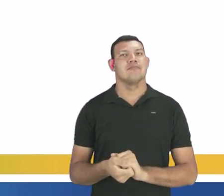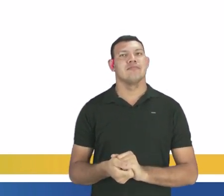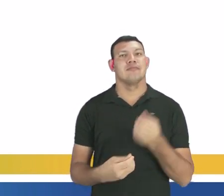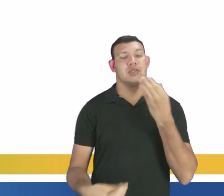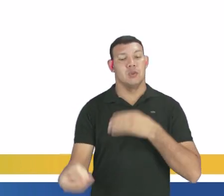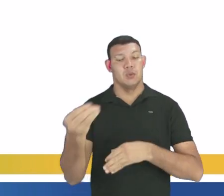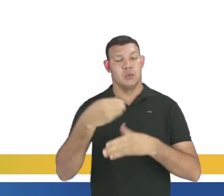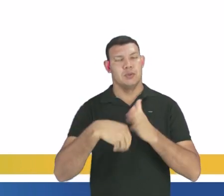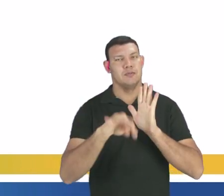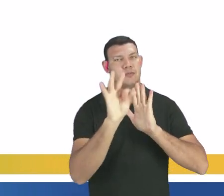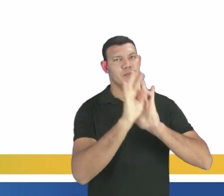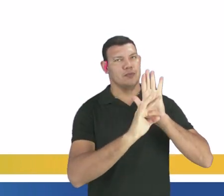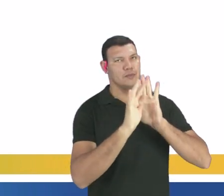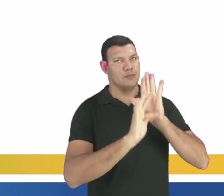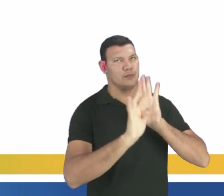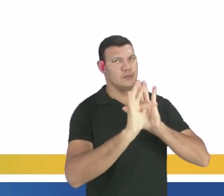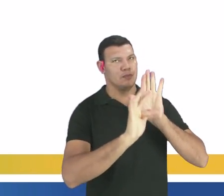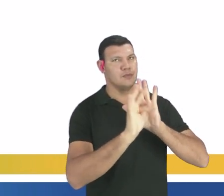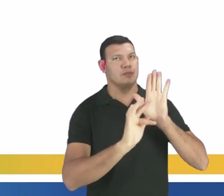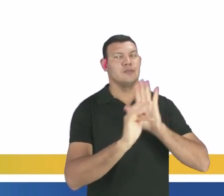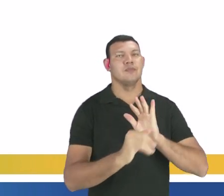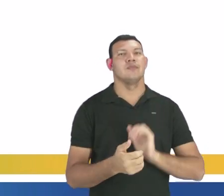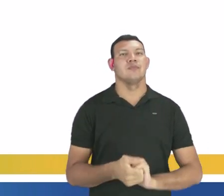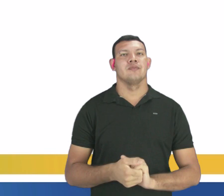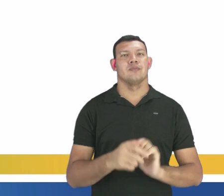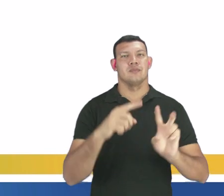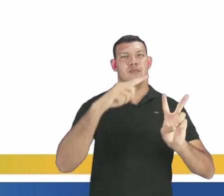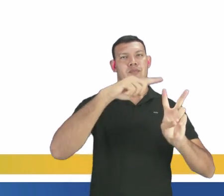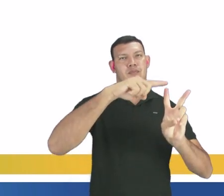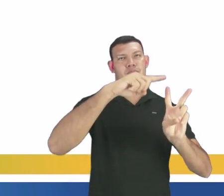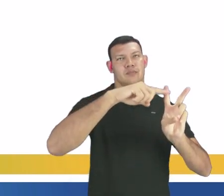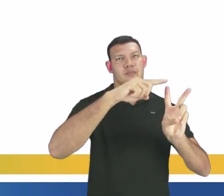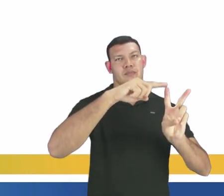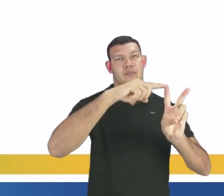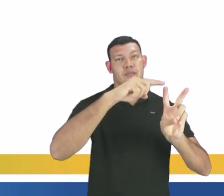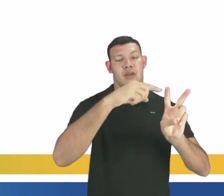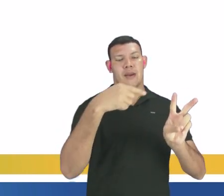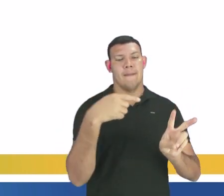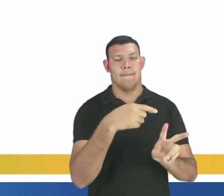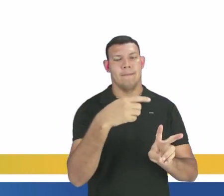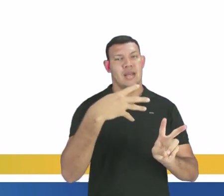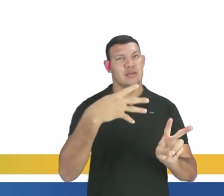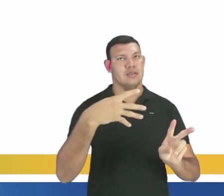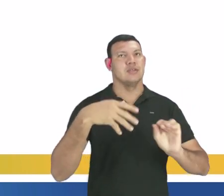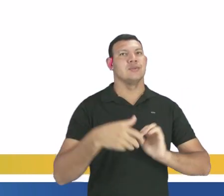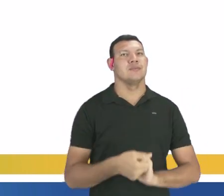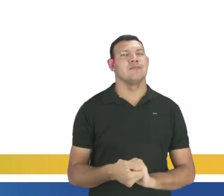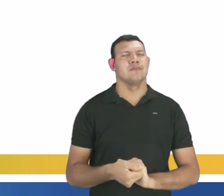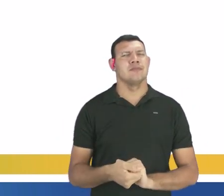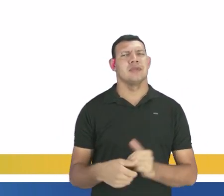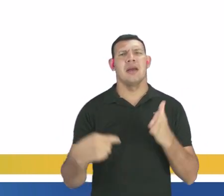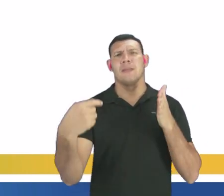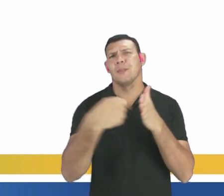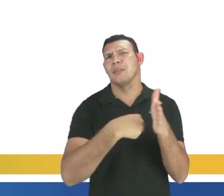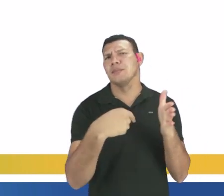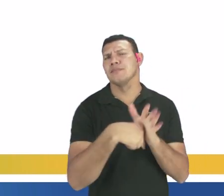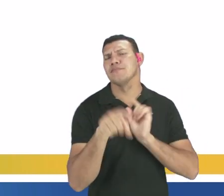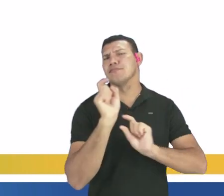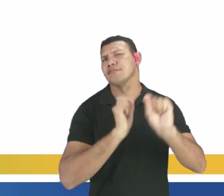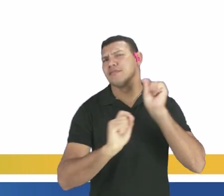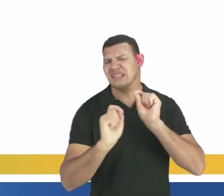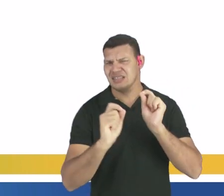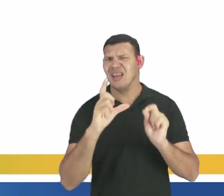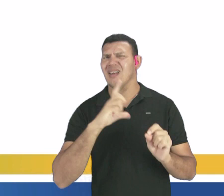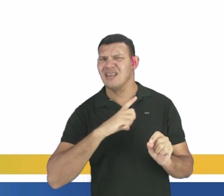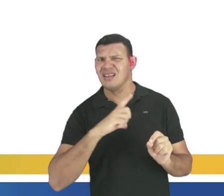da fórmula, dentro do radical, que nós temos um valor menos 4. E aí você poderia me perguntar, professor, mas